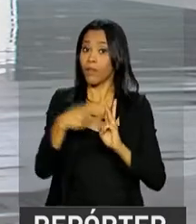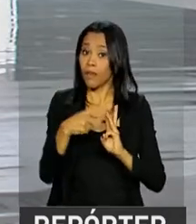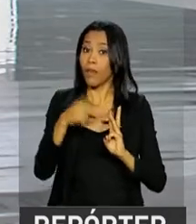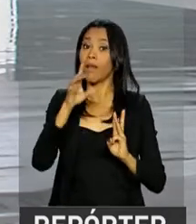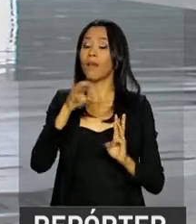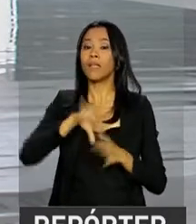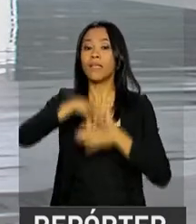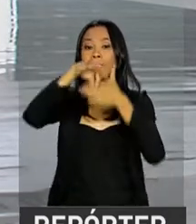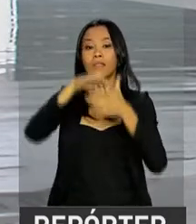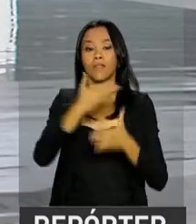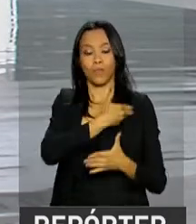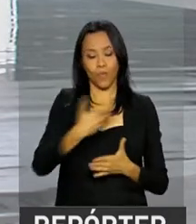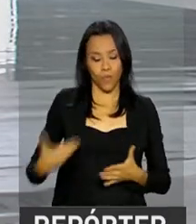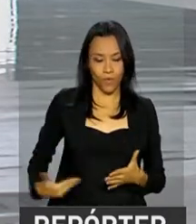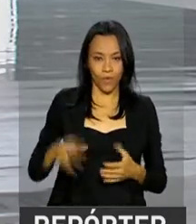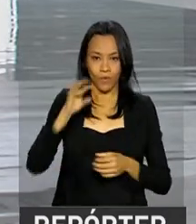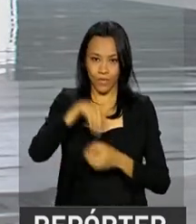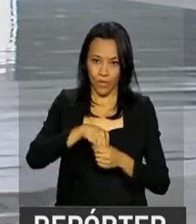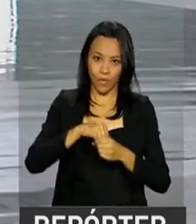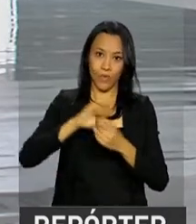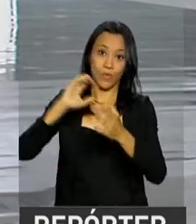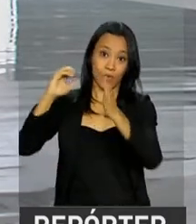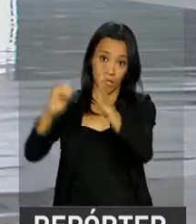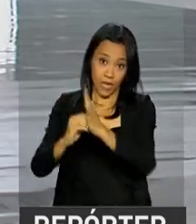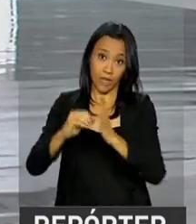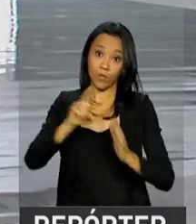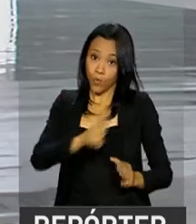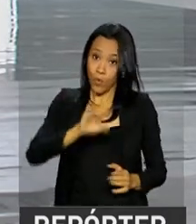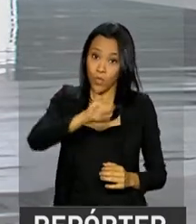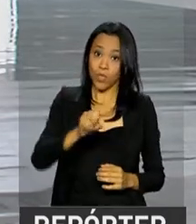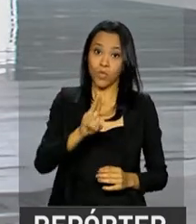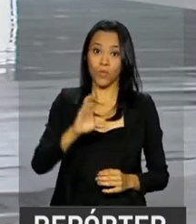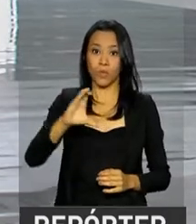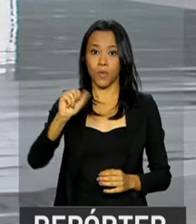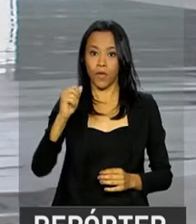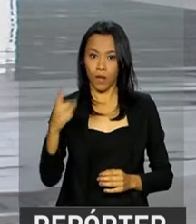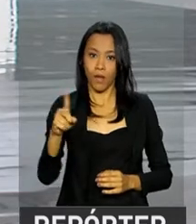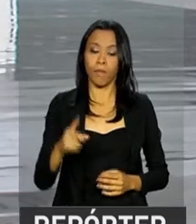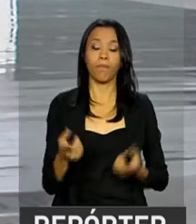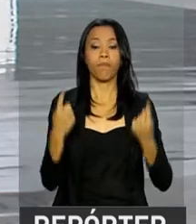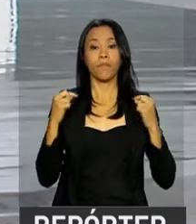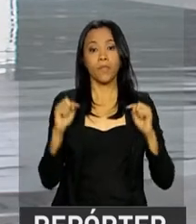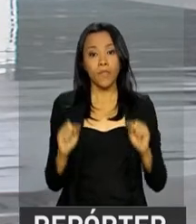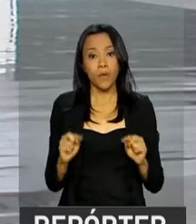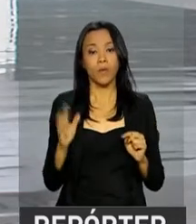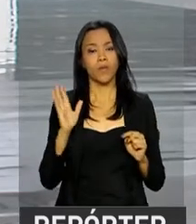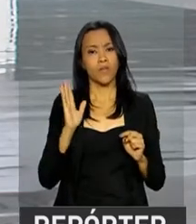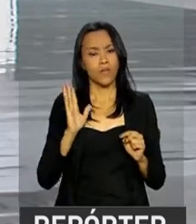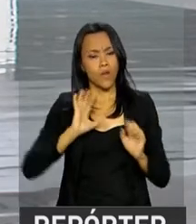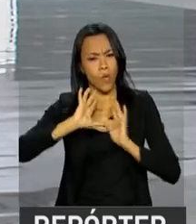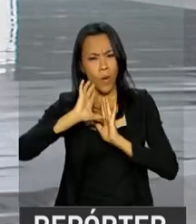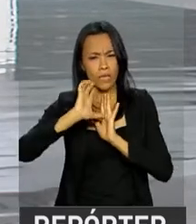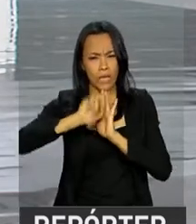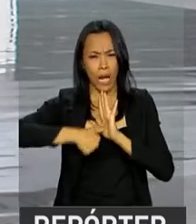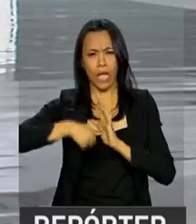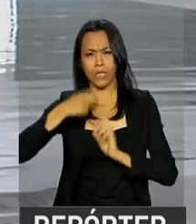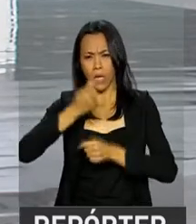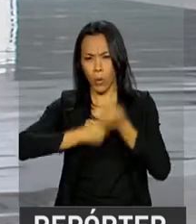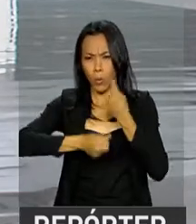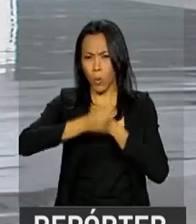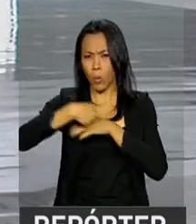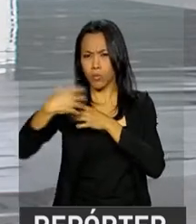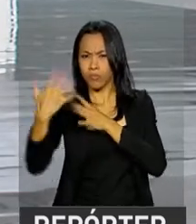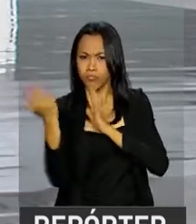Senado. Segundo o presidente, agora que o país passou pela fase da recessão e a economia volta